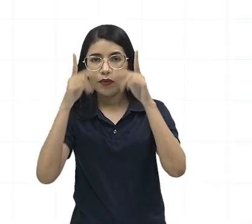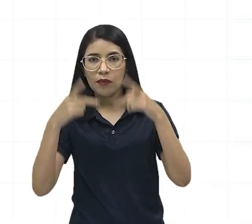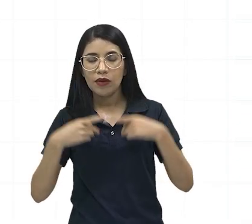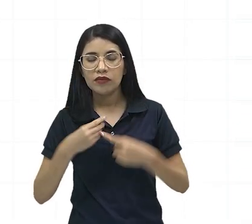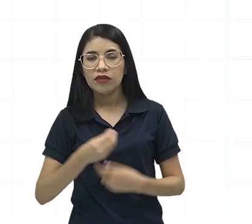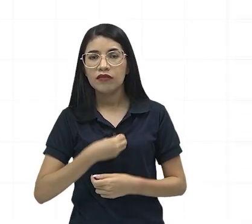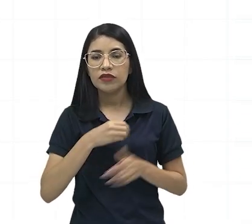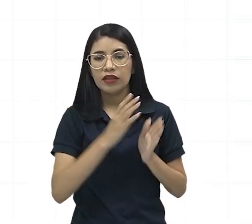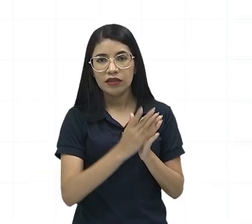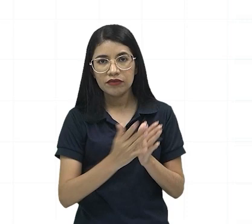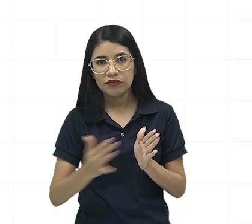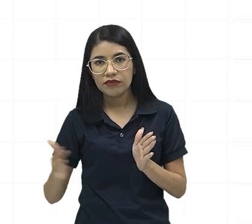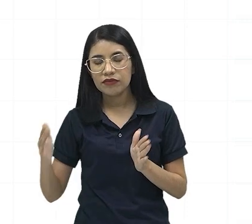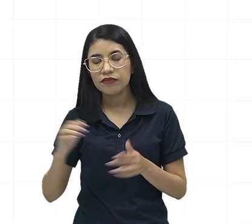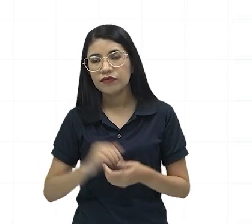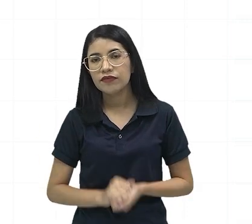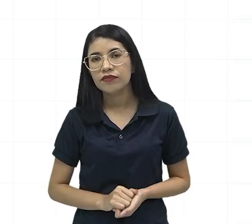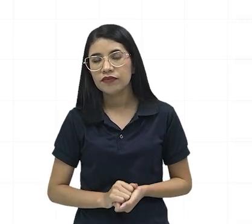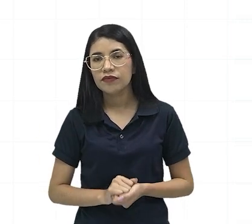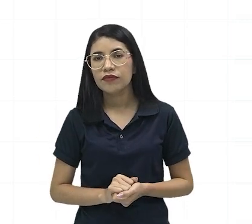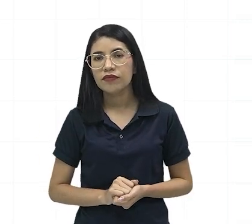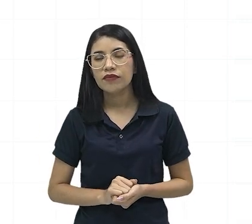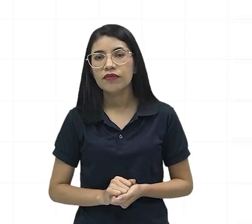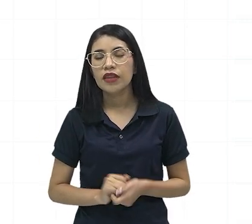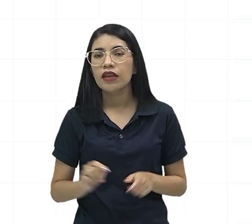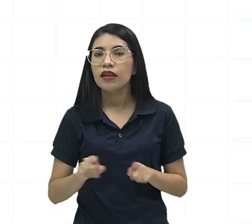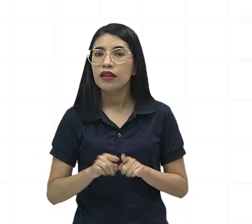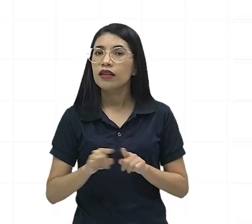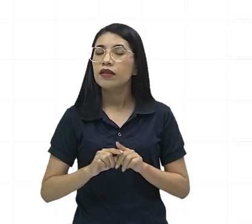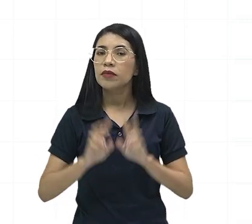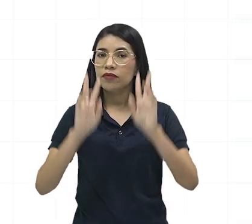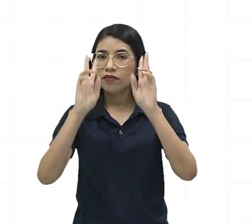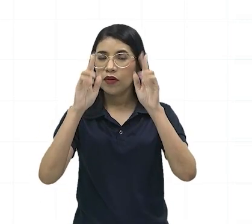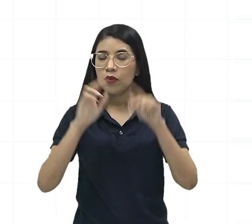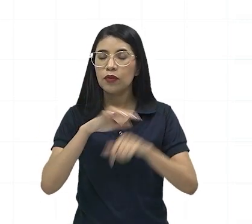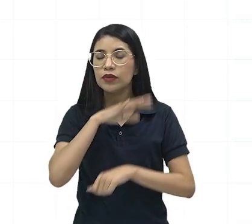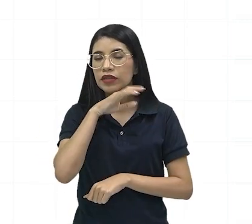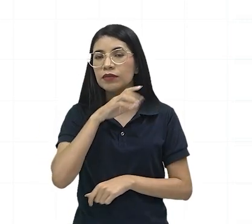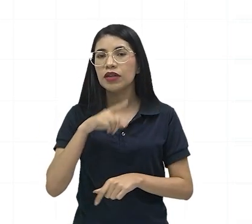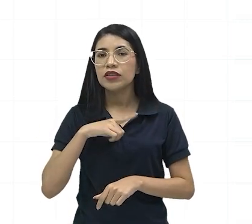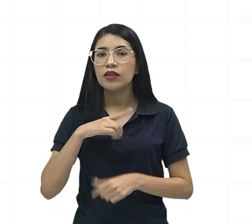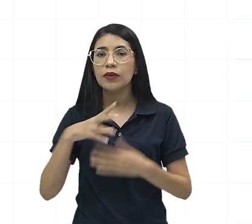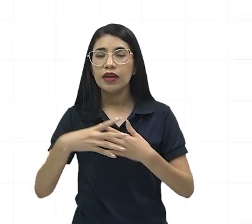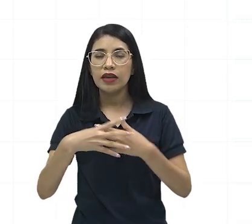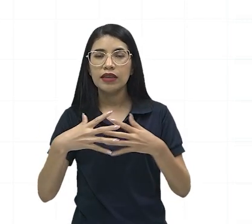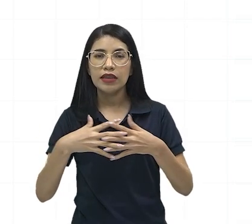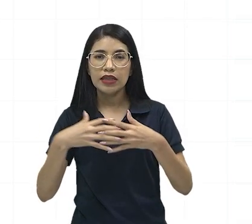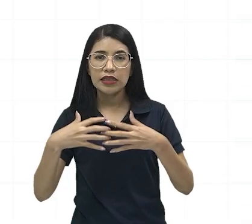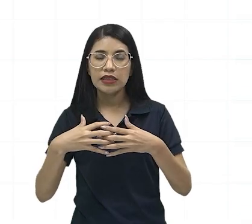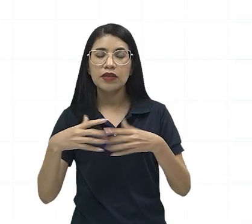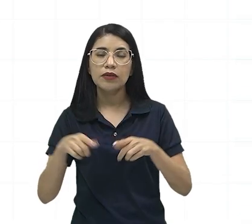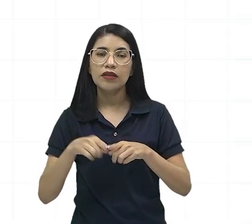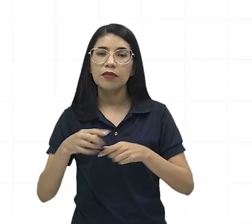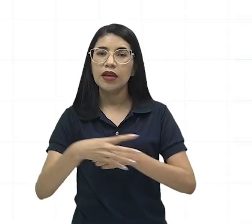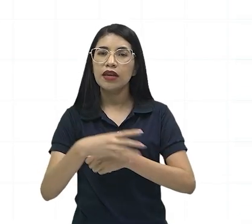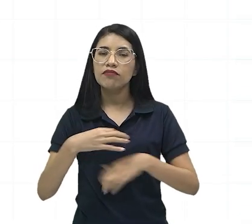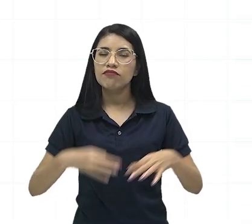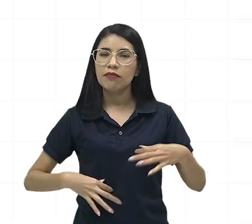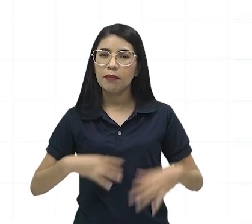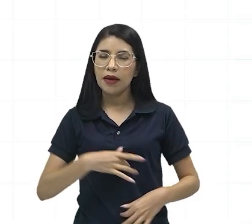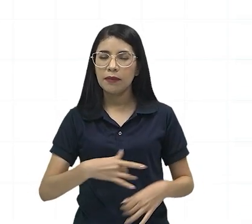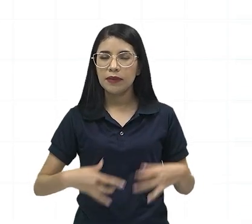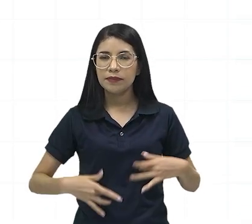sua vida. Os animais também, eles possuem tecidos e órgãos. Os animais, eles